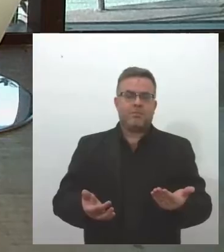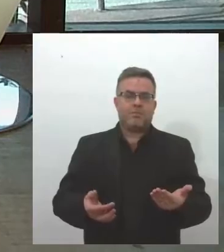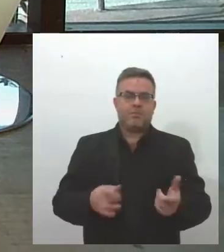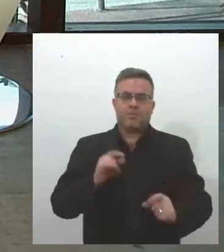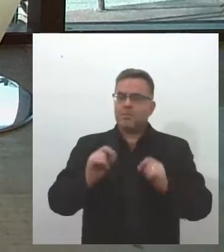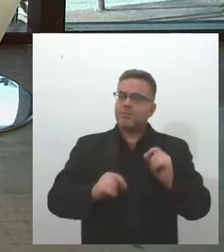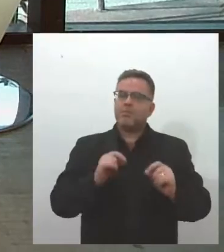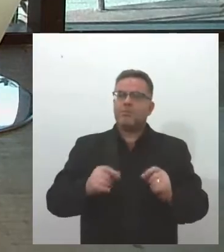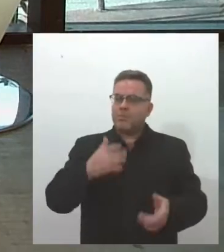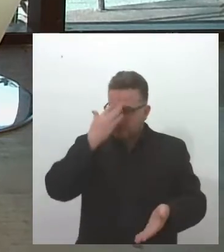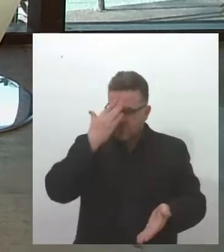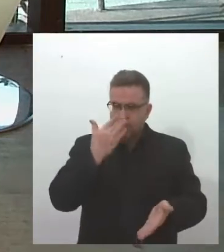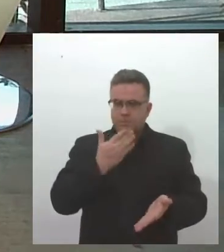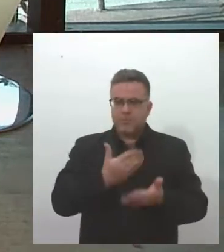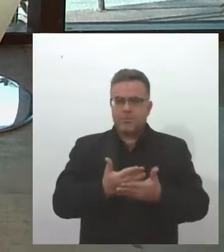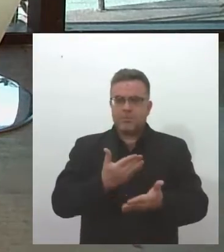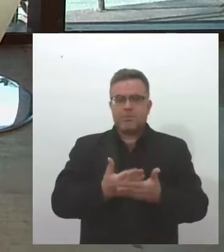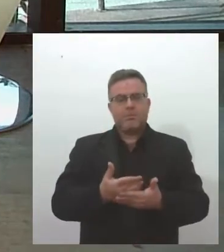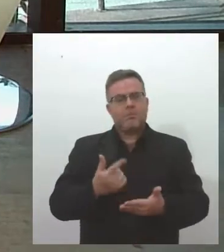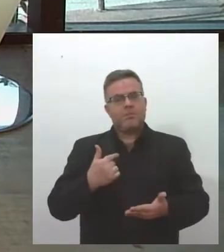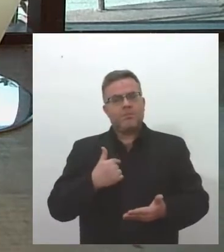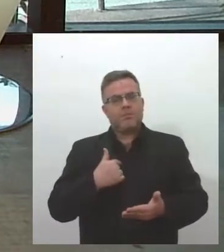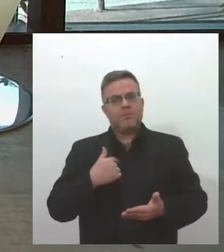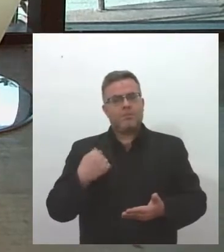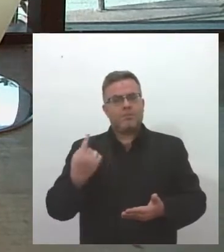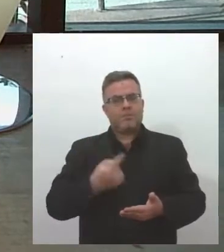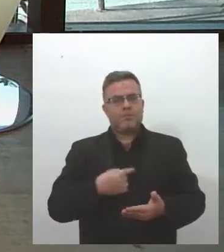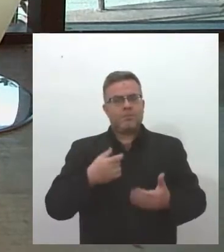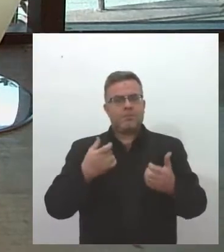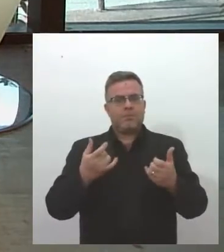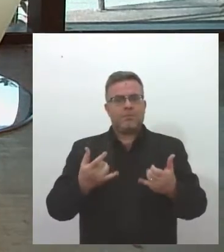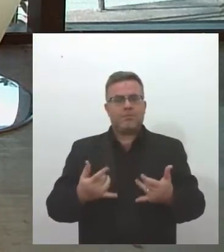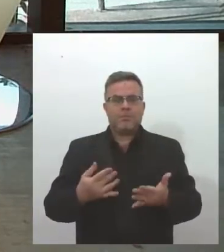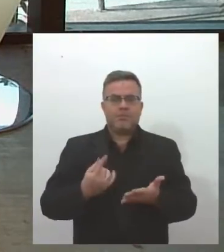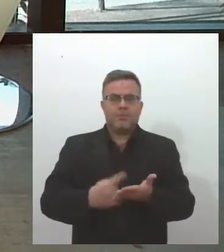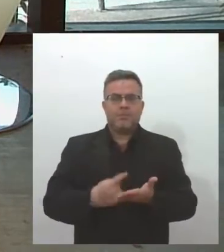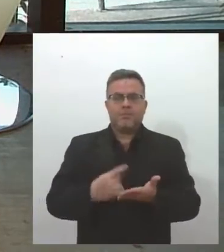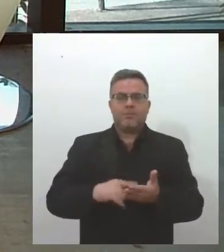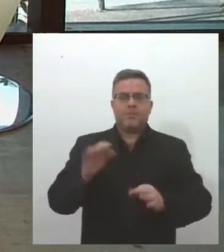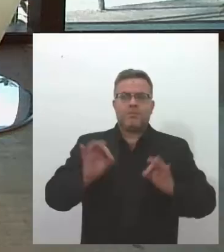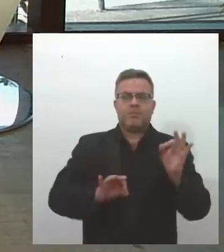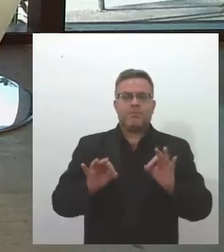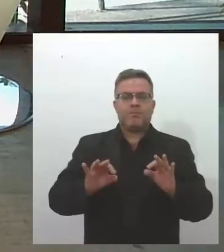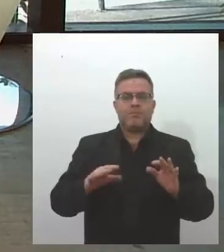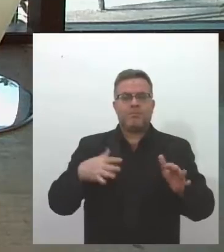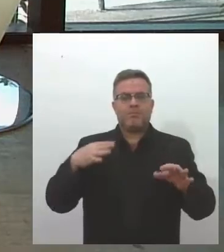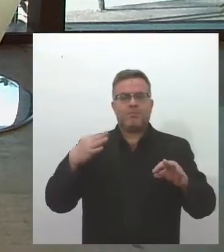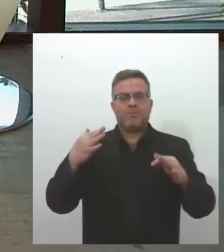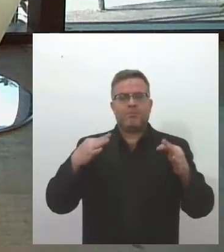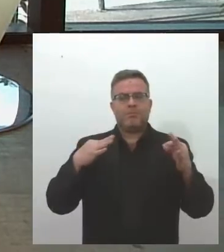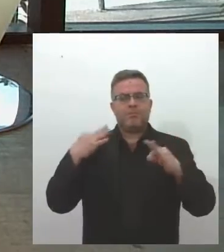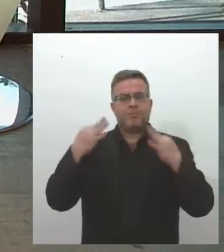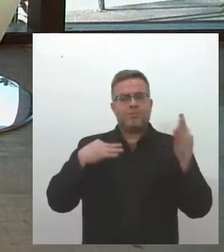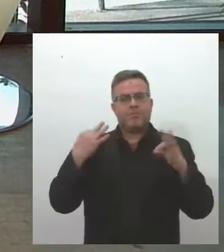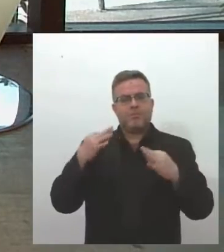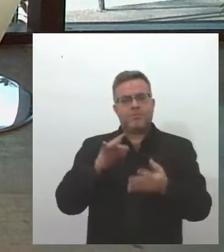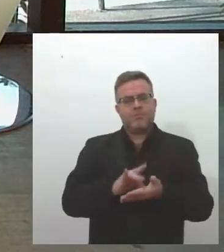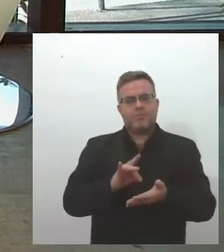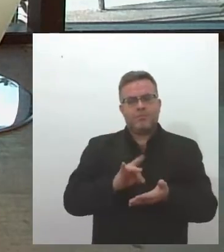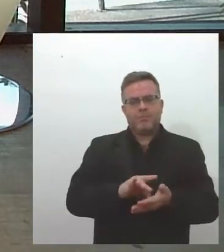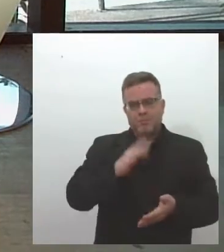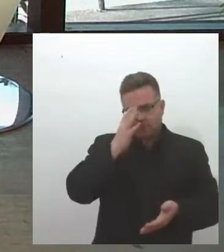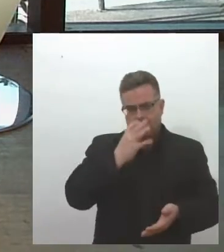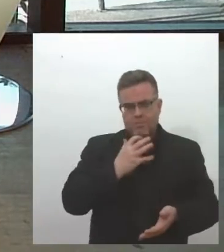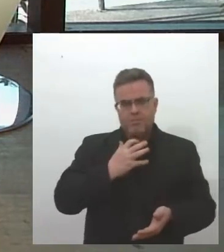acredita, Kátia? E a gente fala assim, em fazer essa promoção do turismo interno, porque é verdade. Sim. Eu vou ser bem sincera.